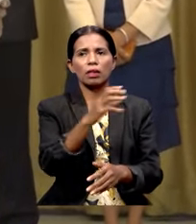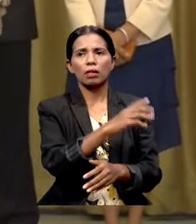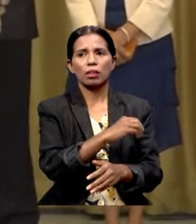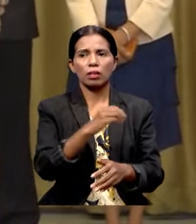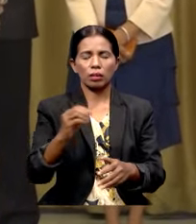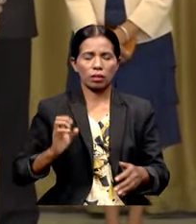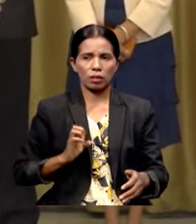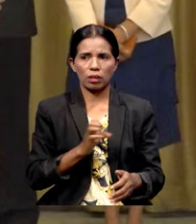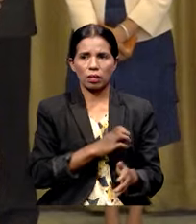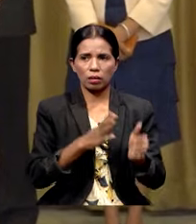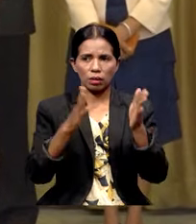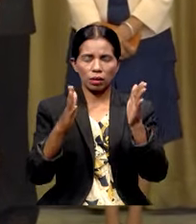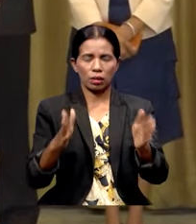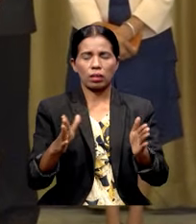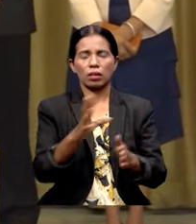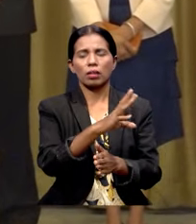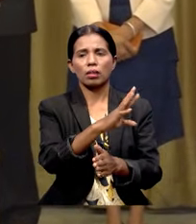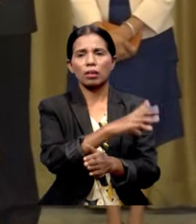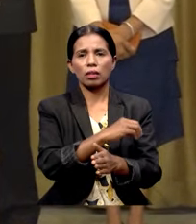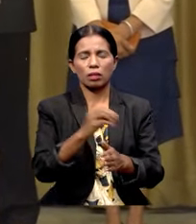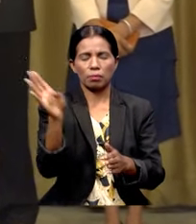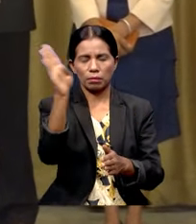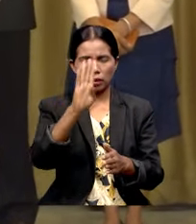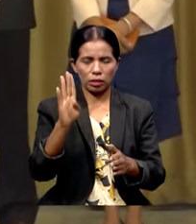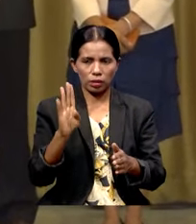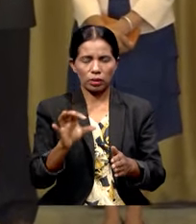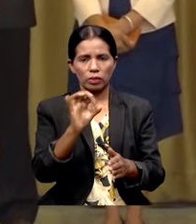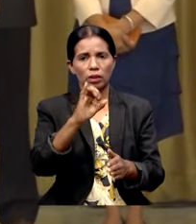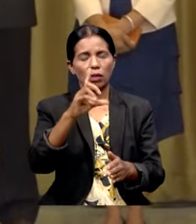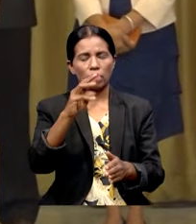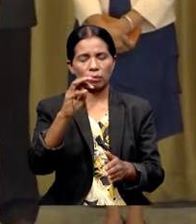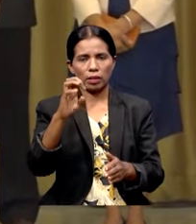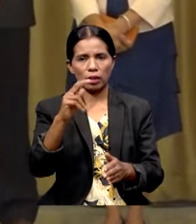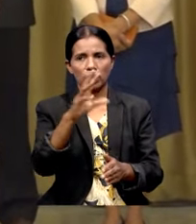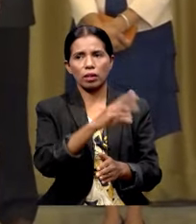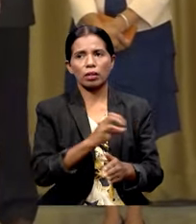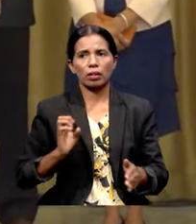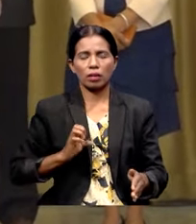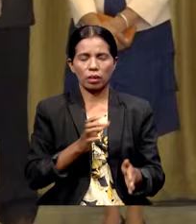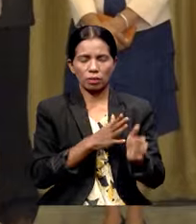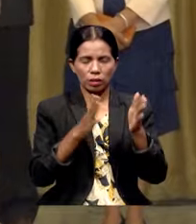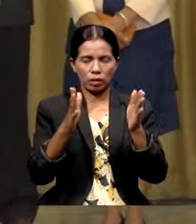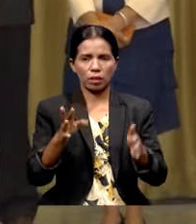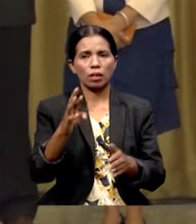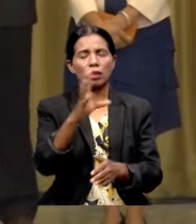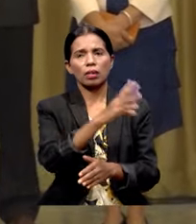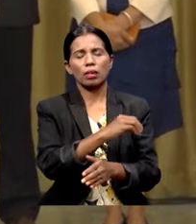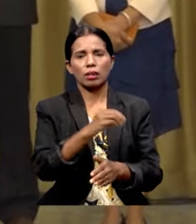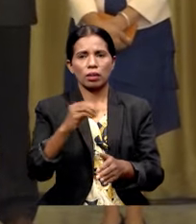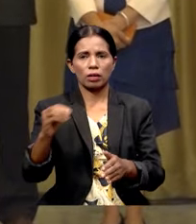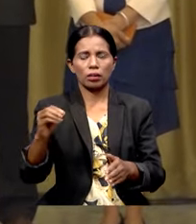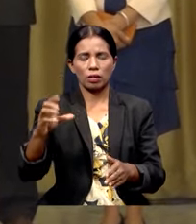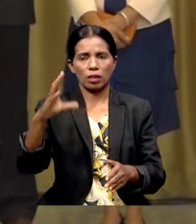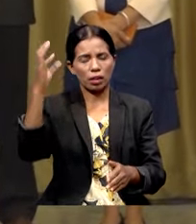Carascalão, embaixadora da República Federativa Brasil, Filomeno Aleixo da Cruz, embaixador República Democrática Popular